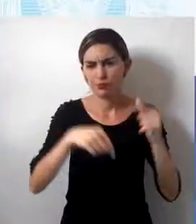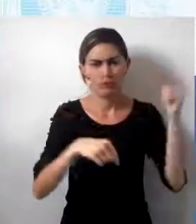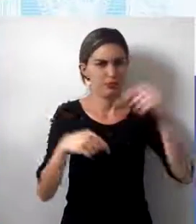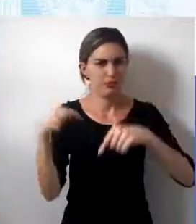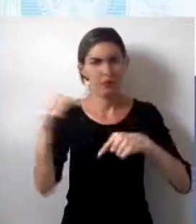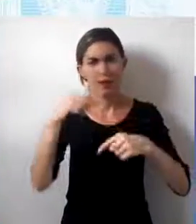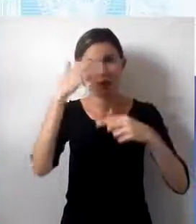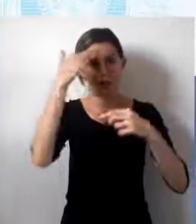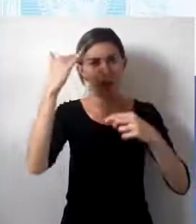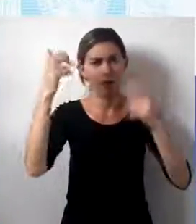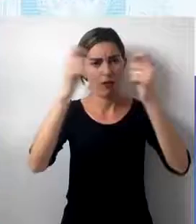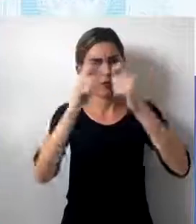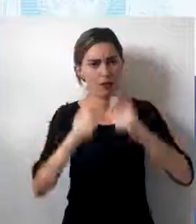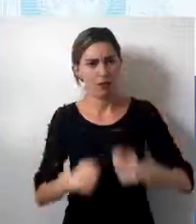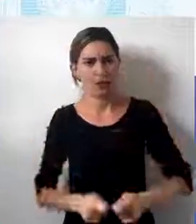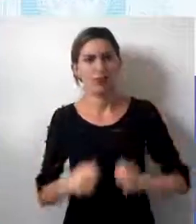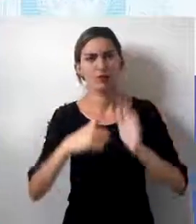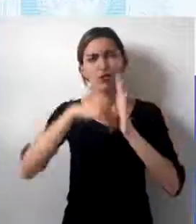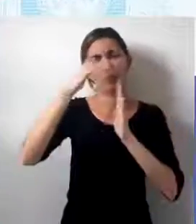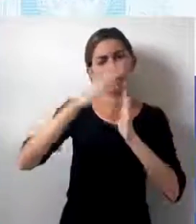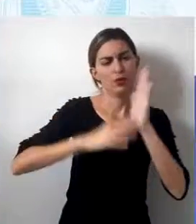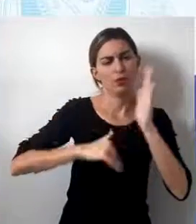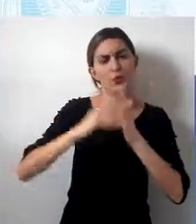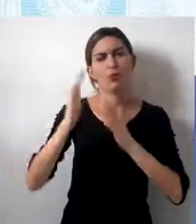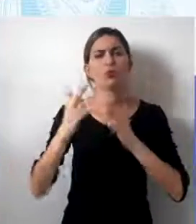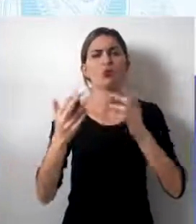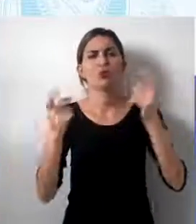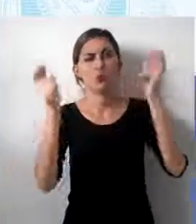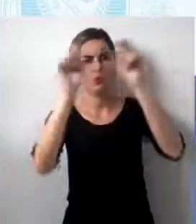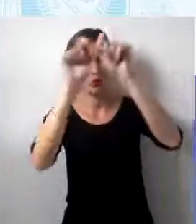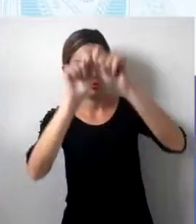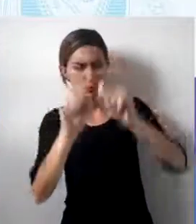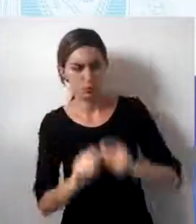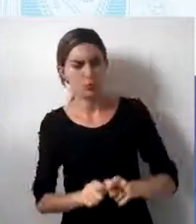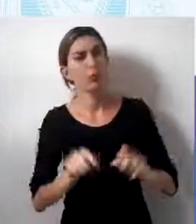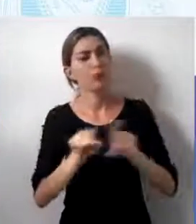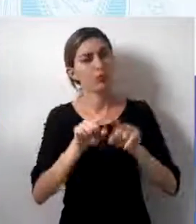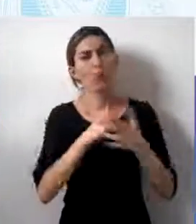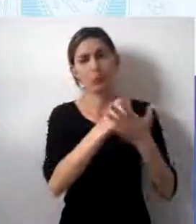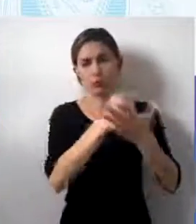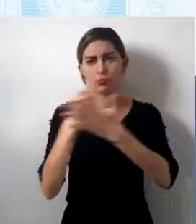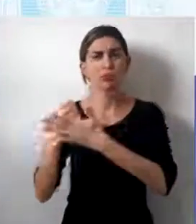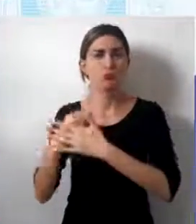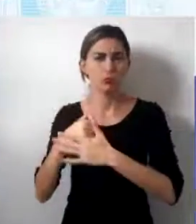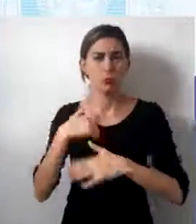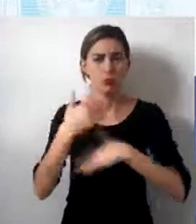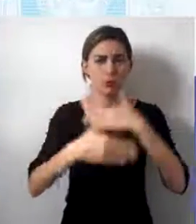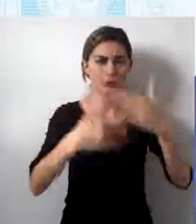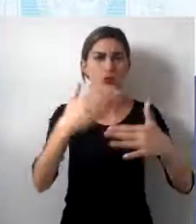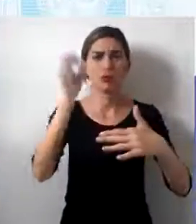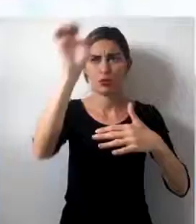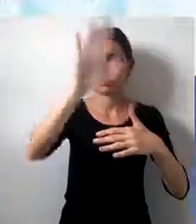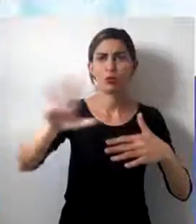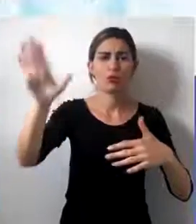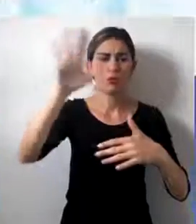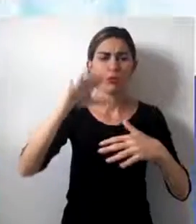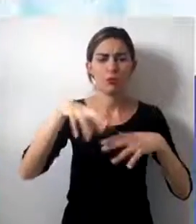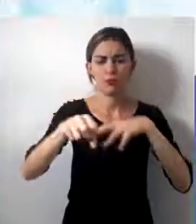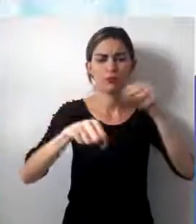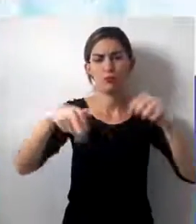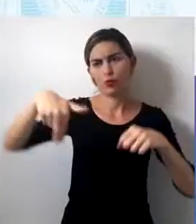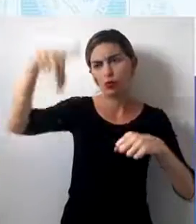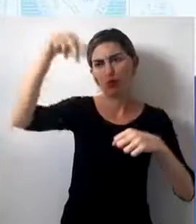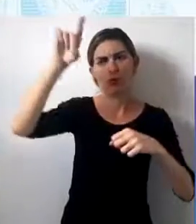vieram, né, artistas, pintores, escultores, também contribuíram para esse processo de ocupação europeia no Nordeste. No